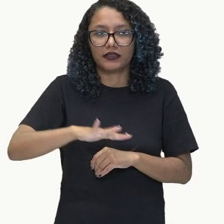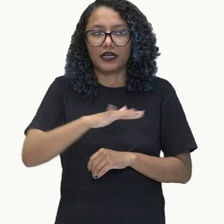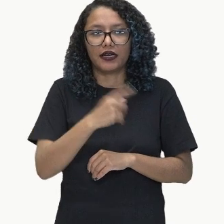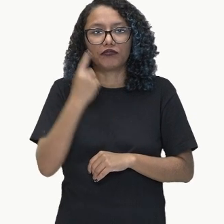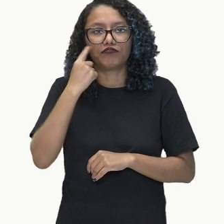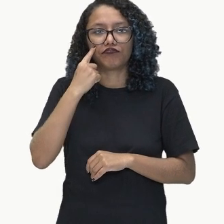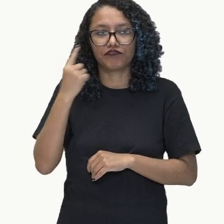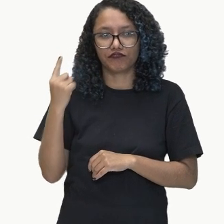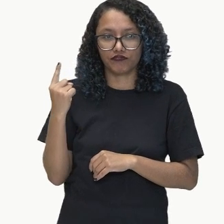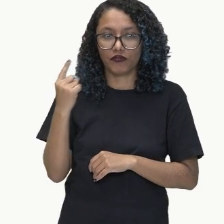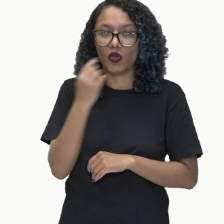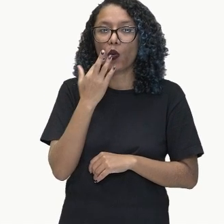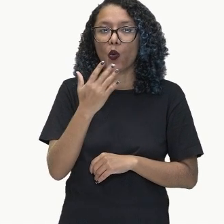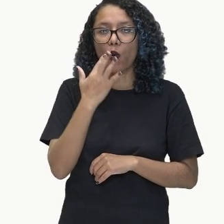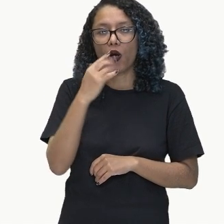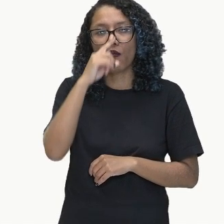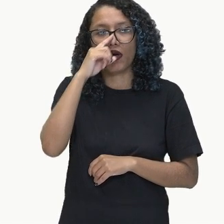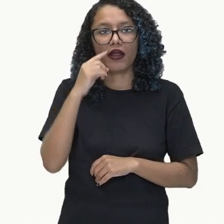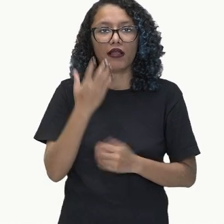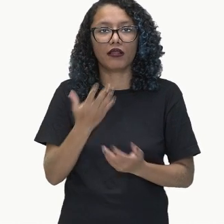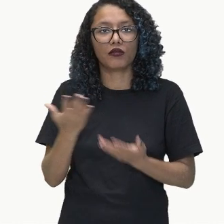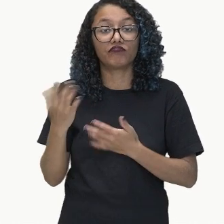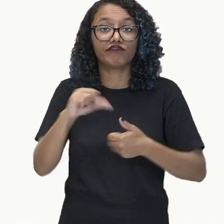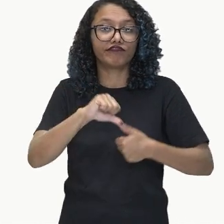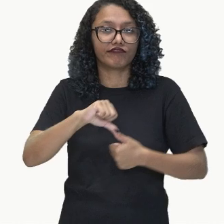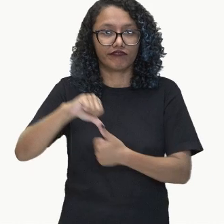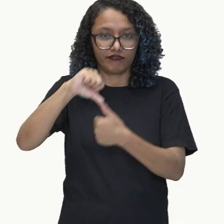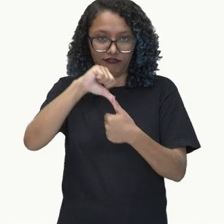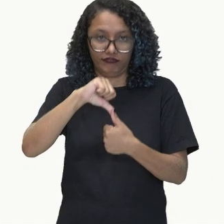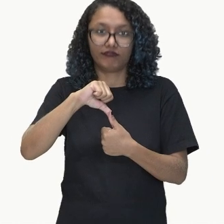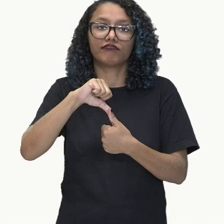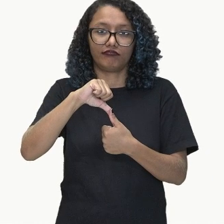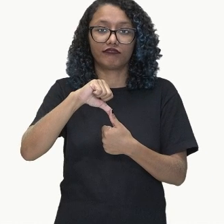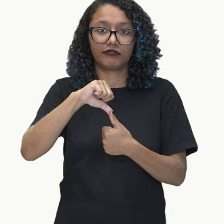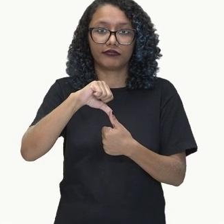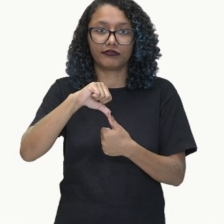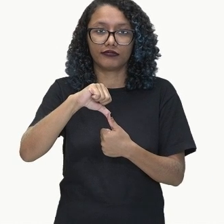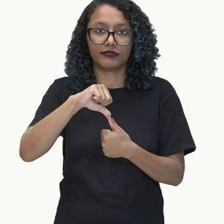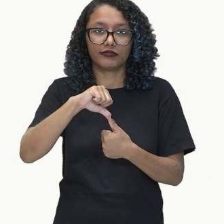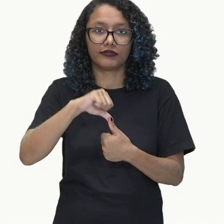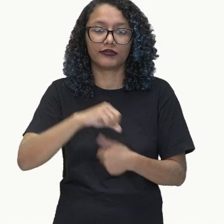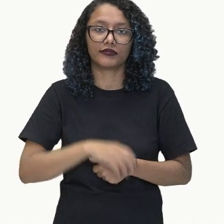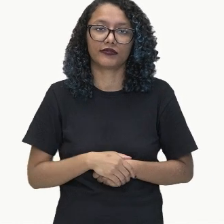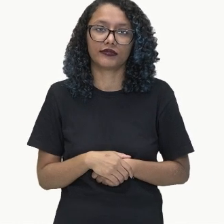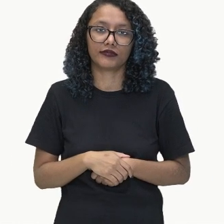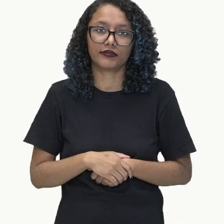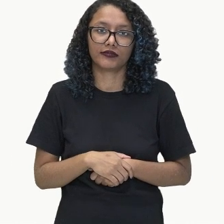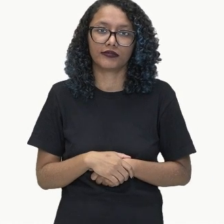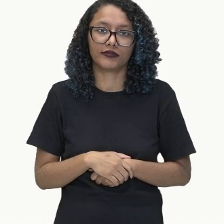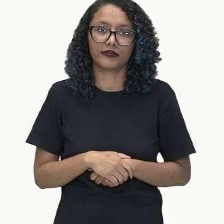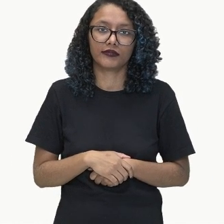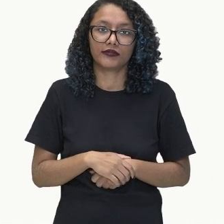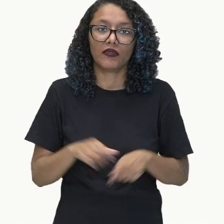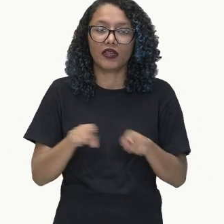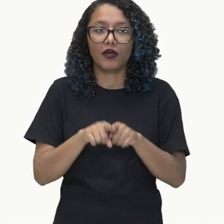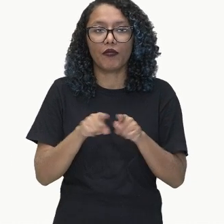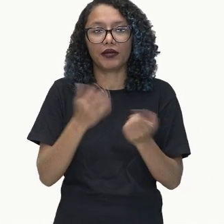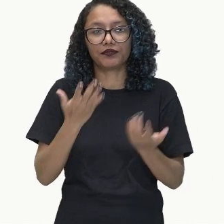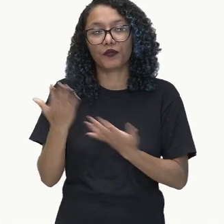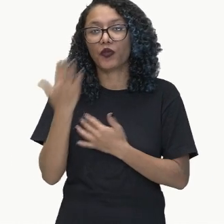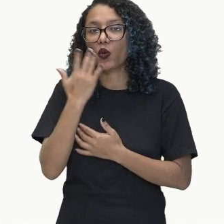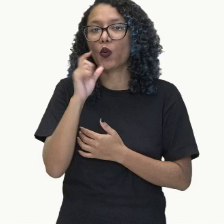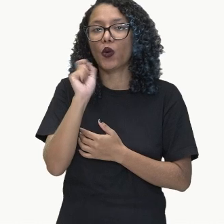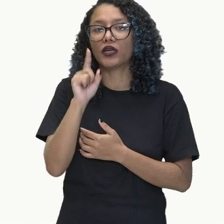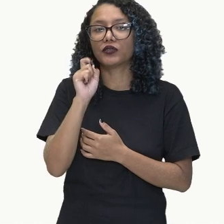aqui a América Central, eu vou ter aqui as Guianas